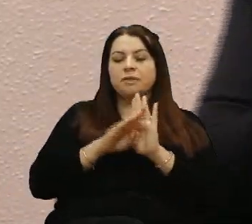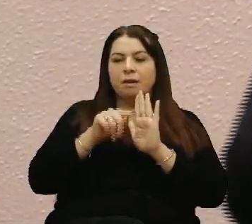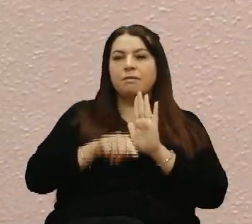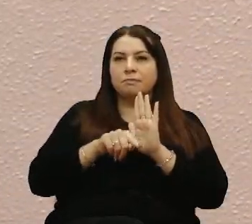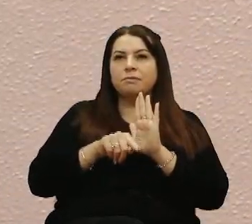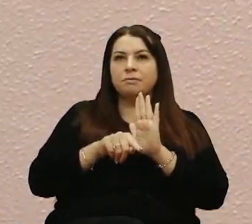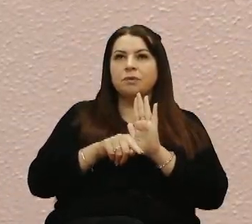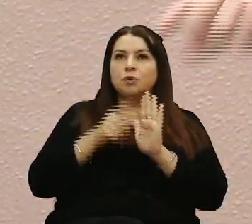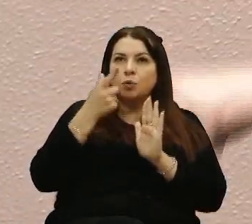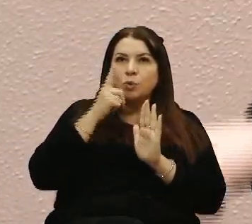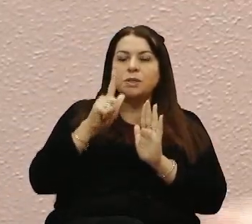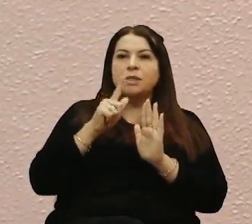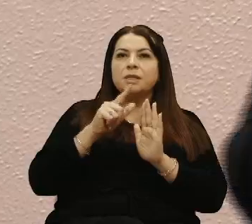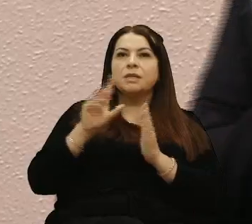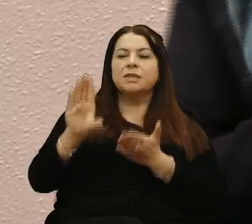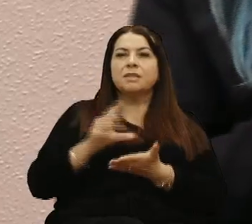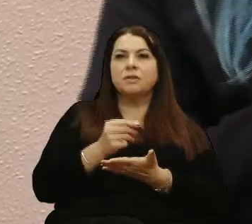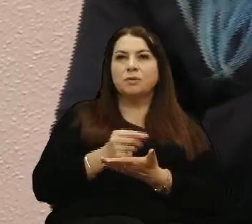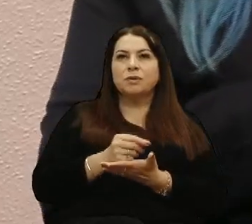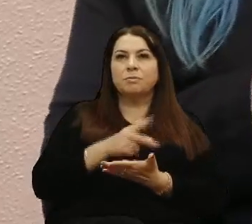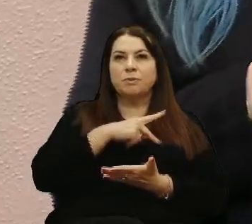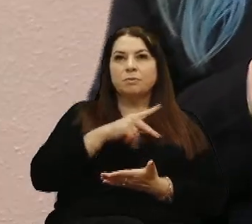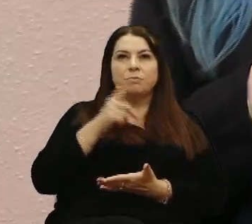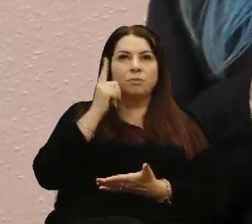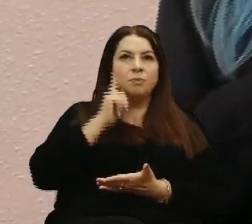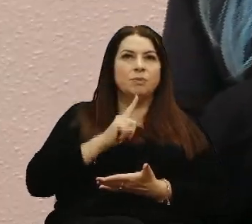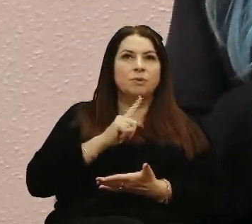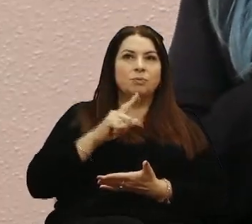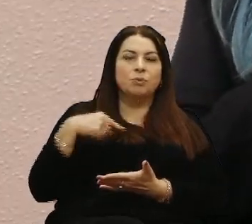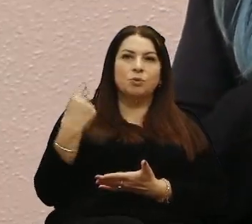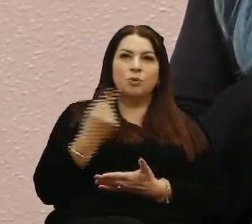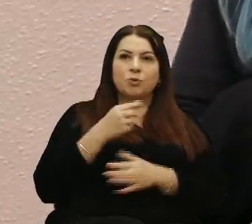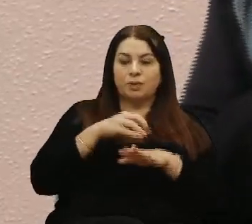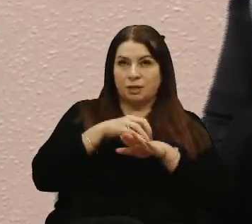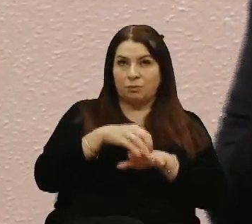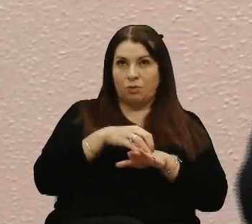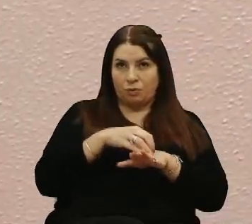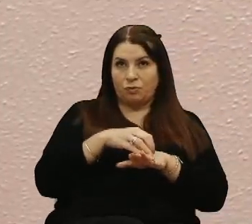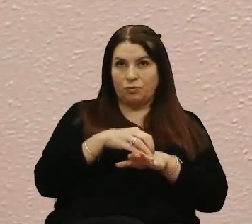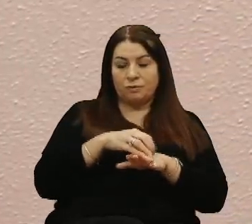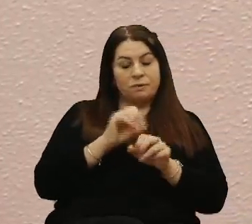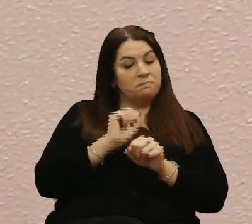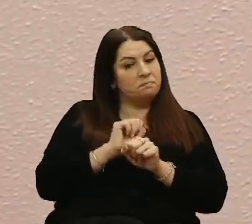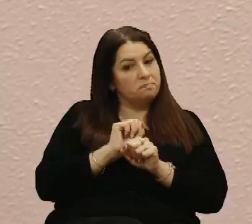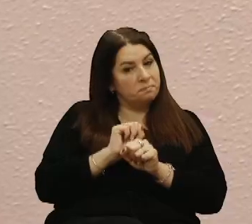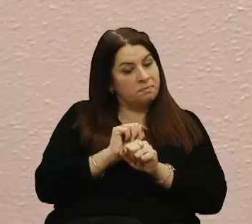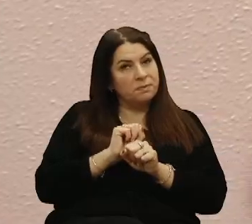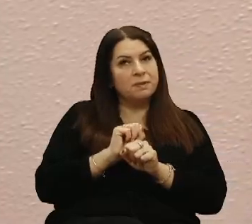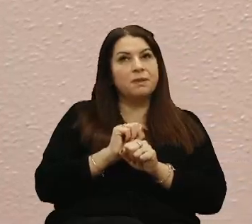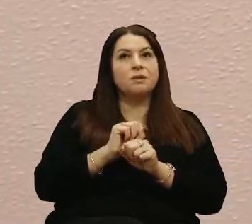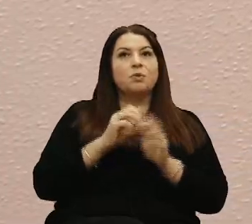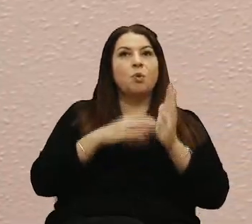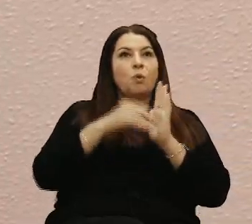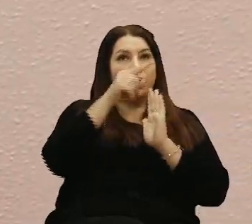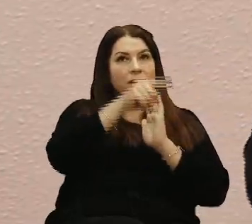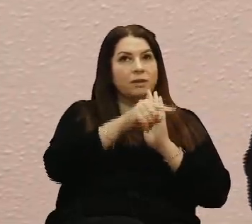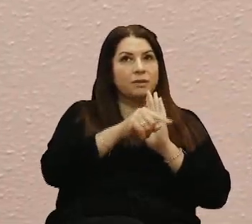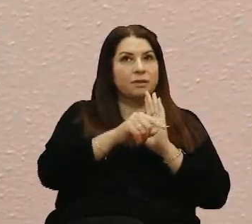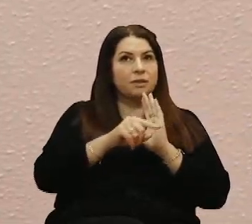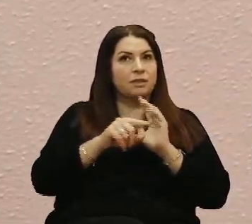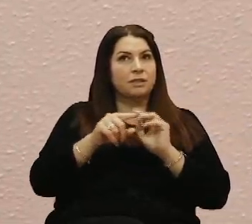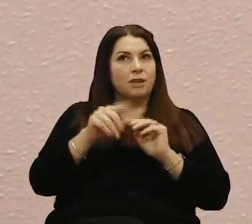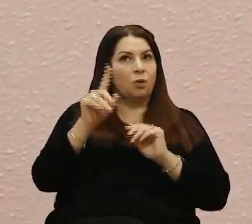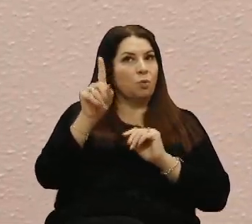se nós conseguirmos esse recurso, presidente Lucas, para o nosso transporte. Espero que o Congresso Nacional não sabote